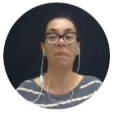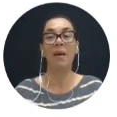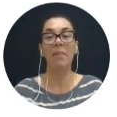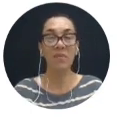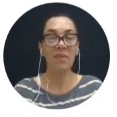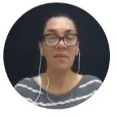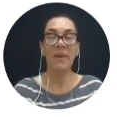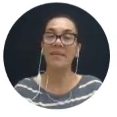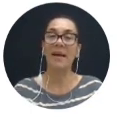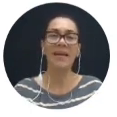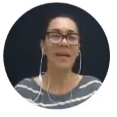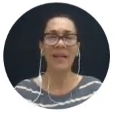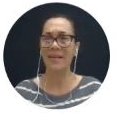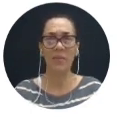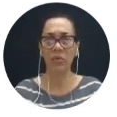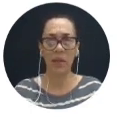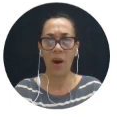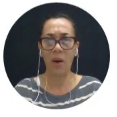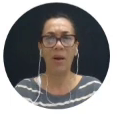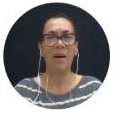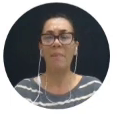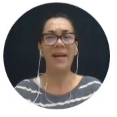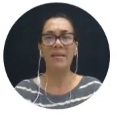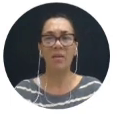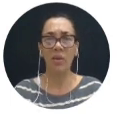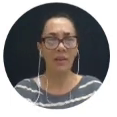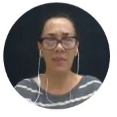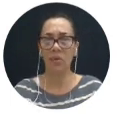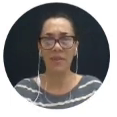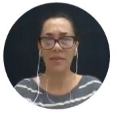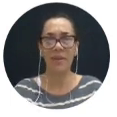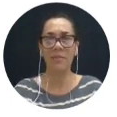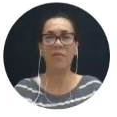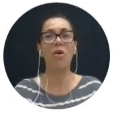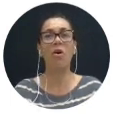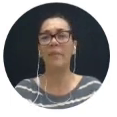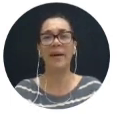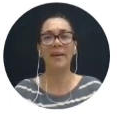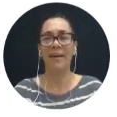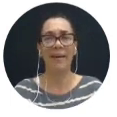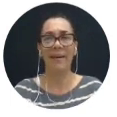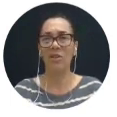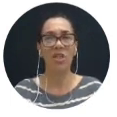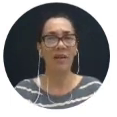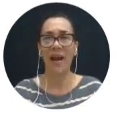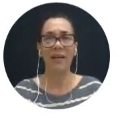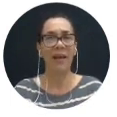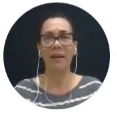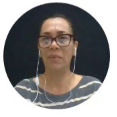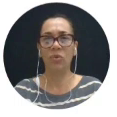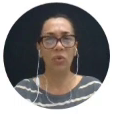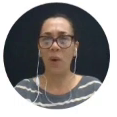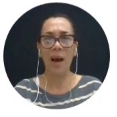Bom, mas vamos pensar, segmentação é tudo igual? Aparece todas da mesma forma? A gente